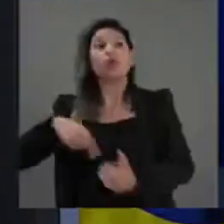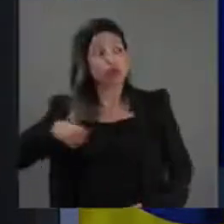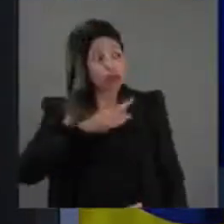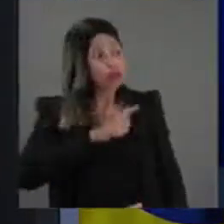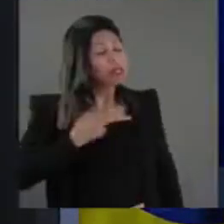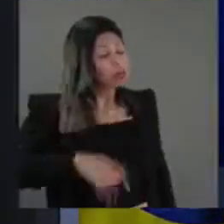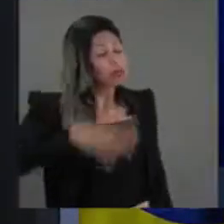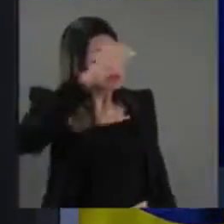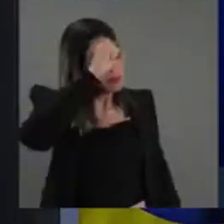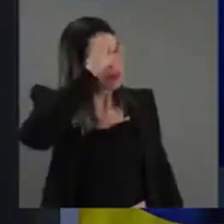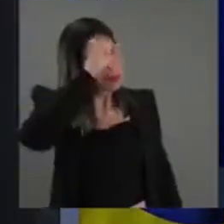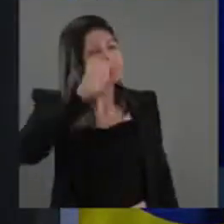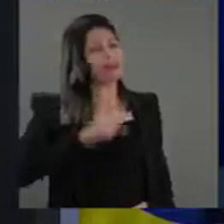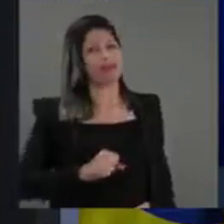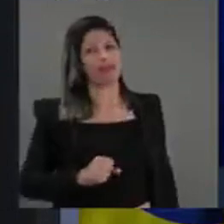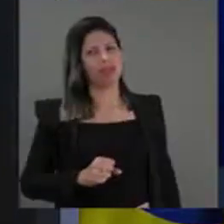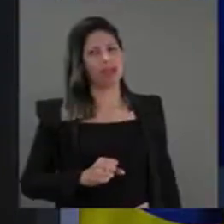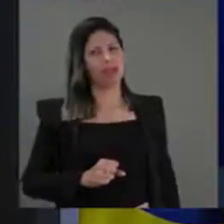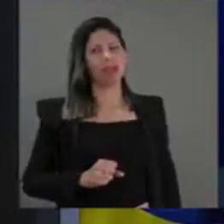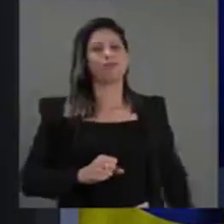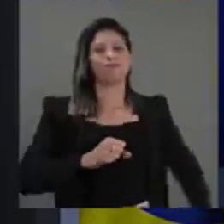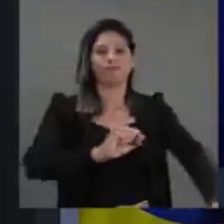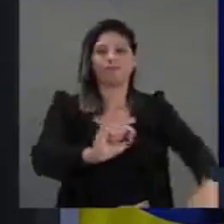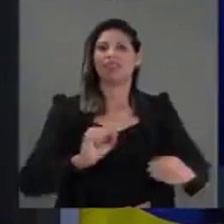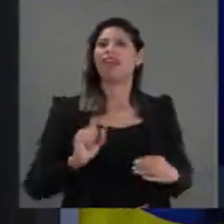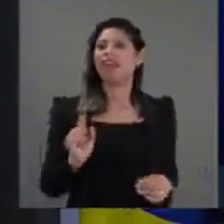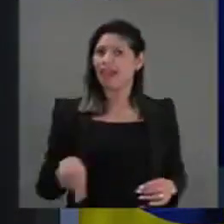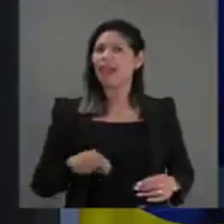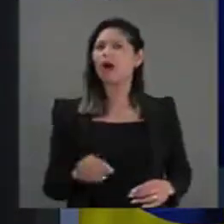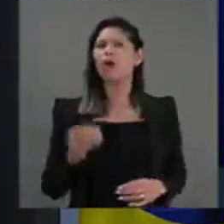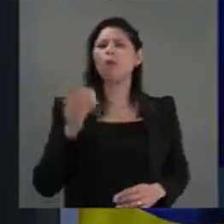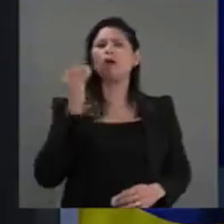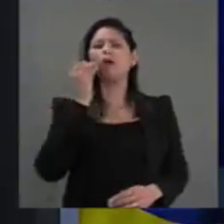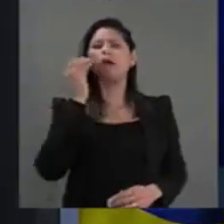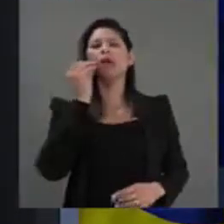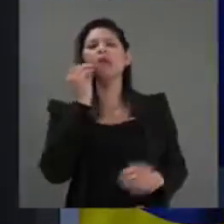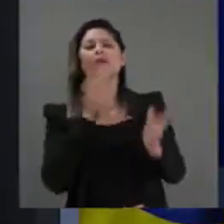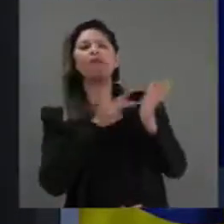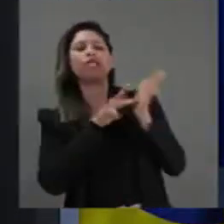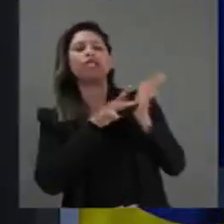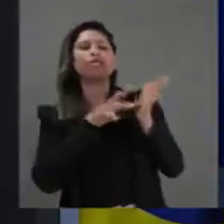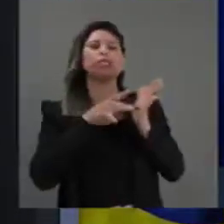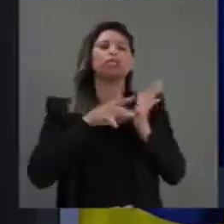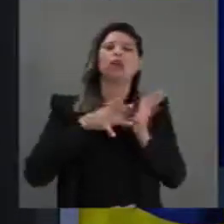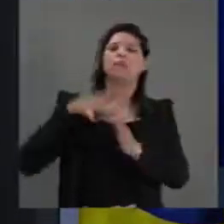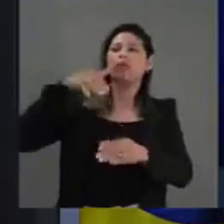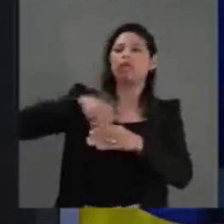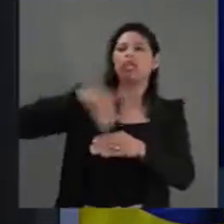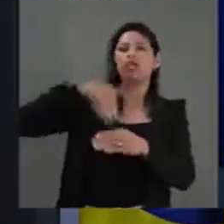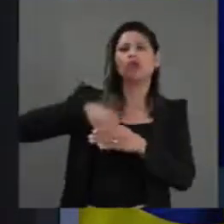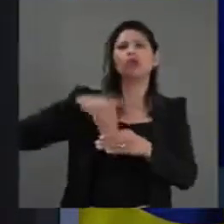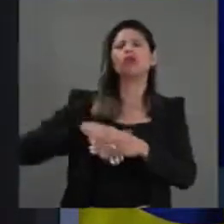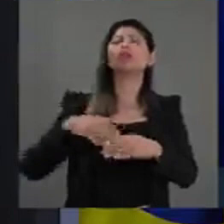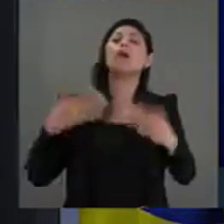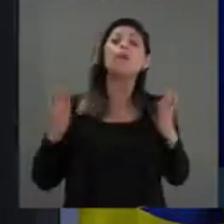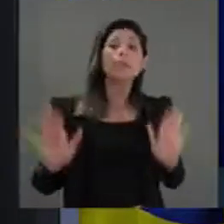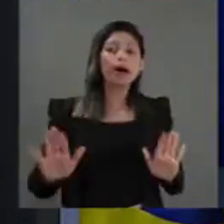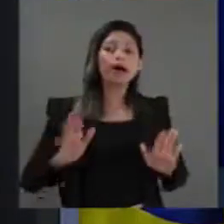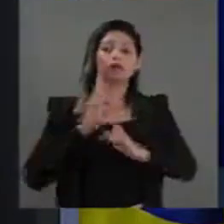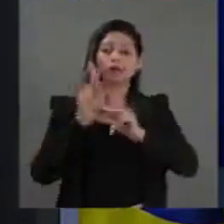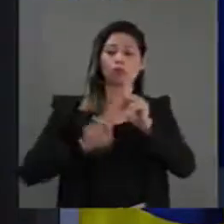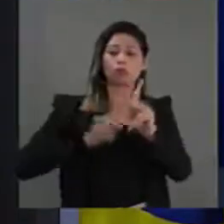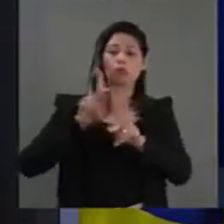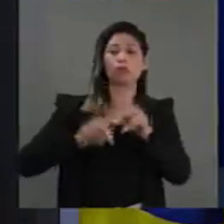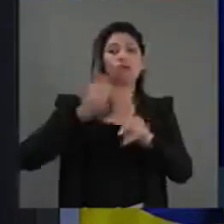pela dor. Que foi um estelionato eleitoral, não tenho dúvida que foi, e o povo brasileiro, grande parte, inclusive,